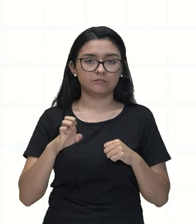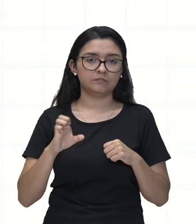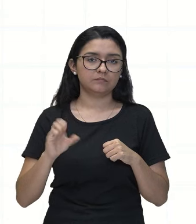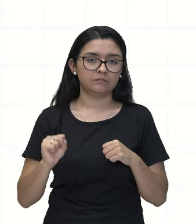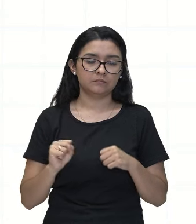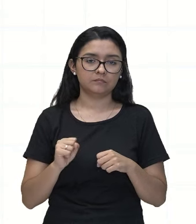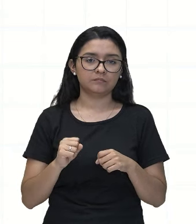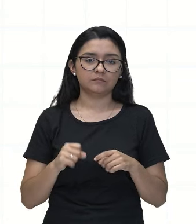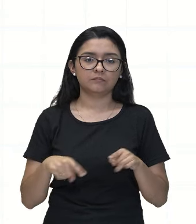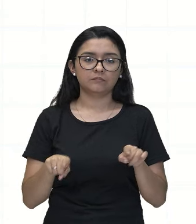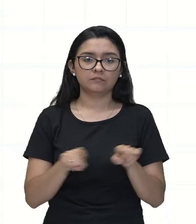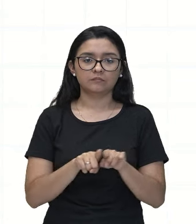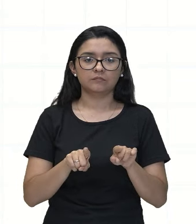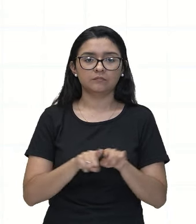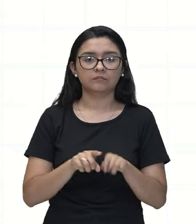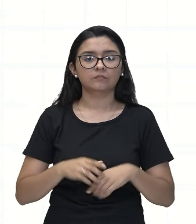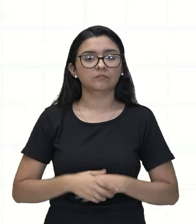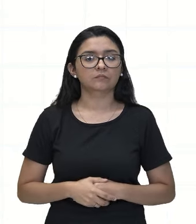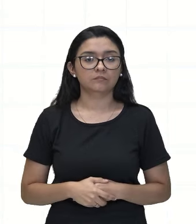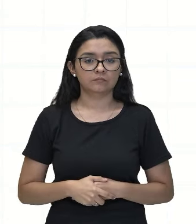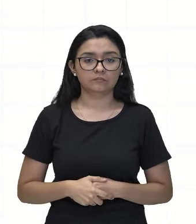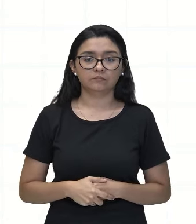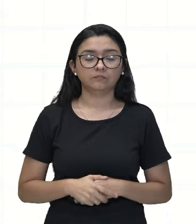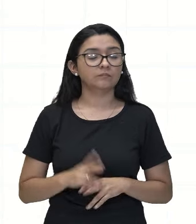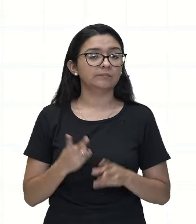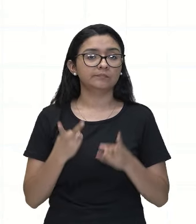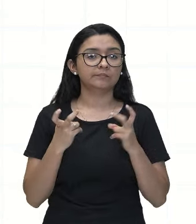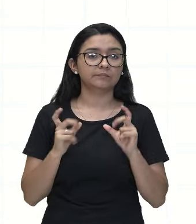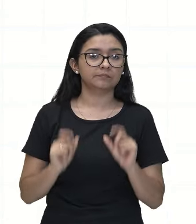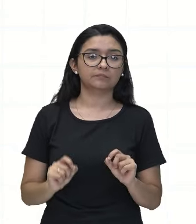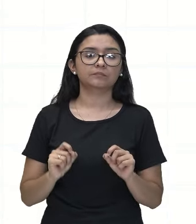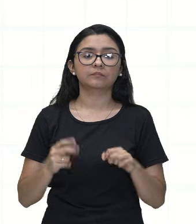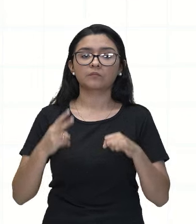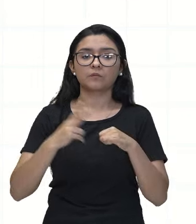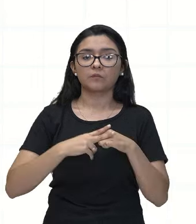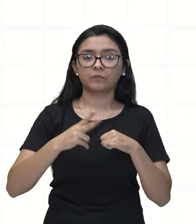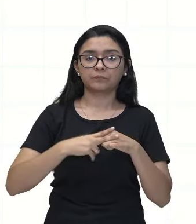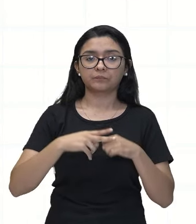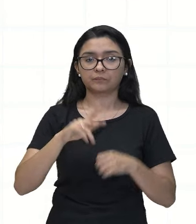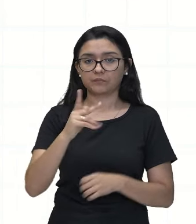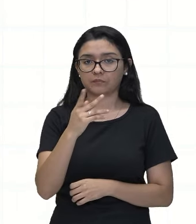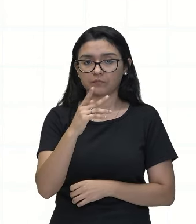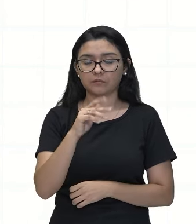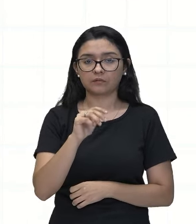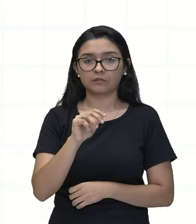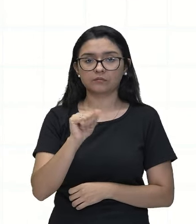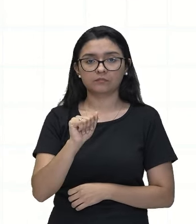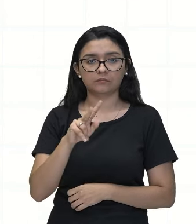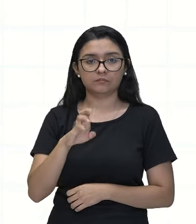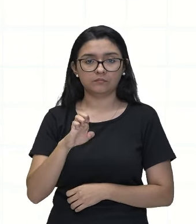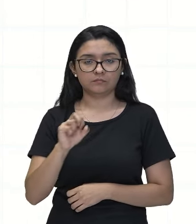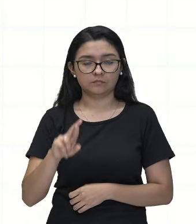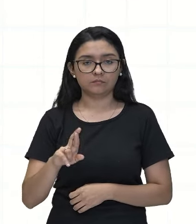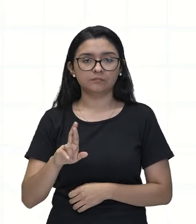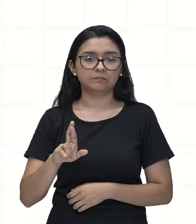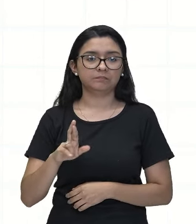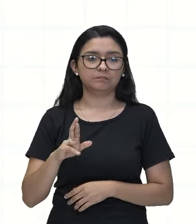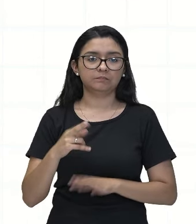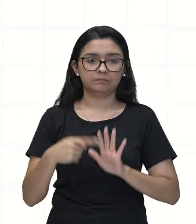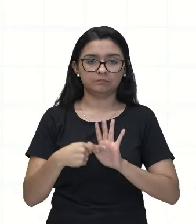faz dois dias já amanheceu então Observe que aqui que é o verbo haver né está